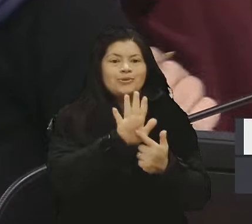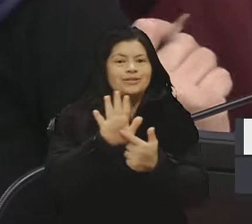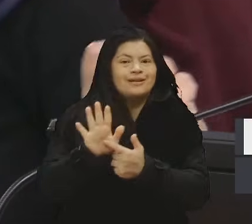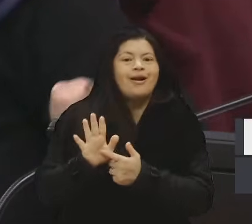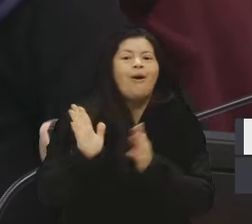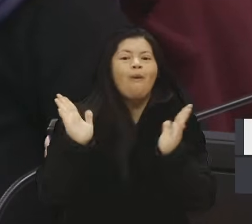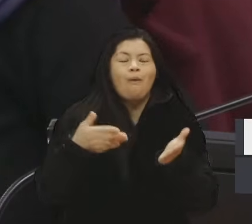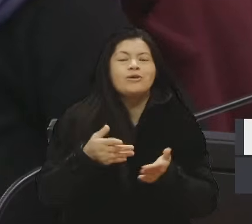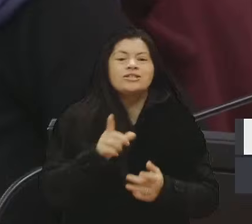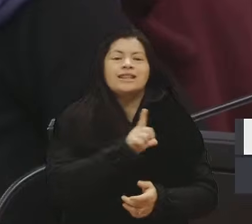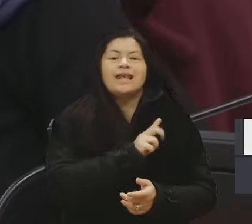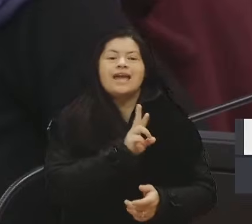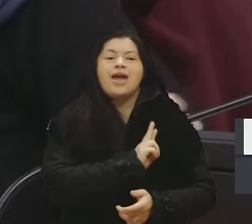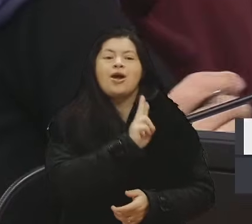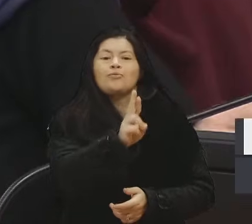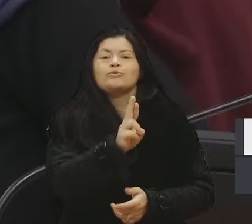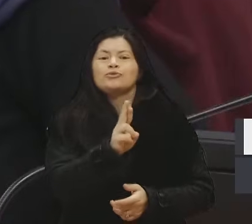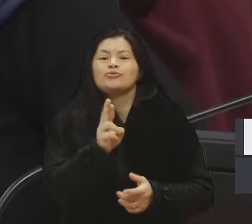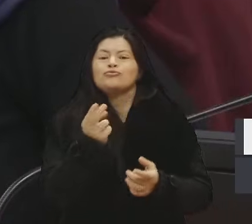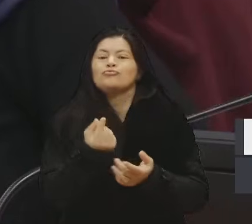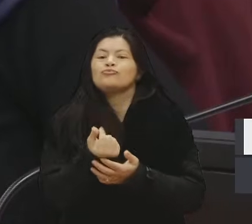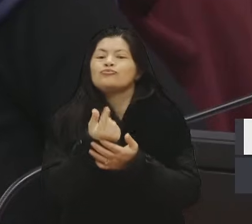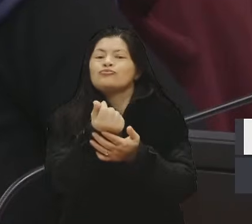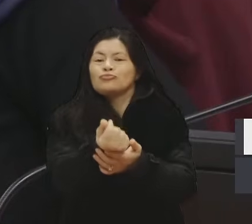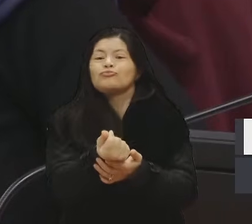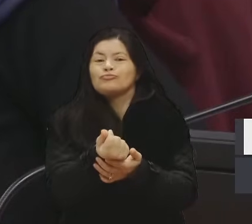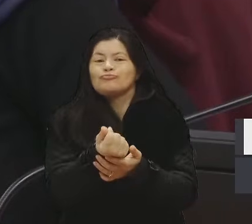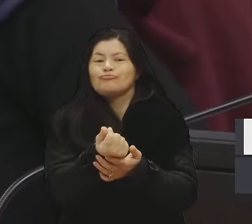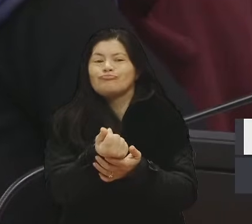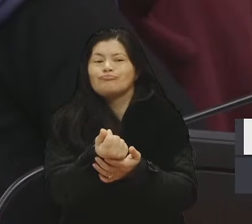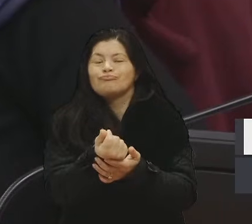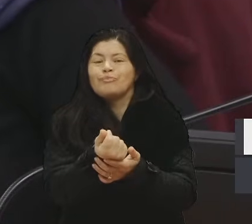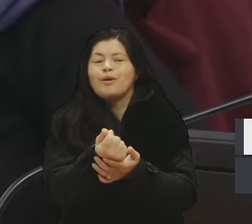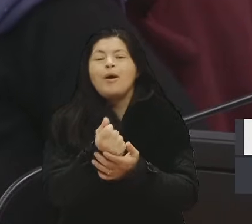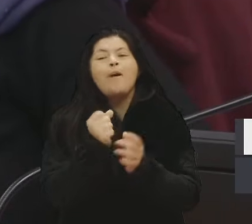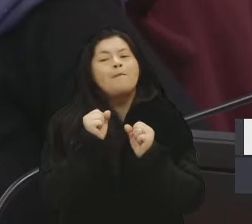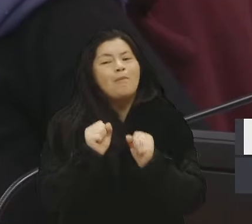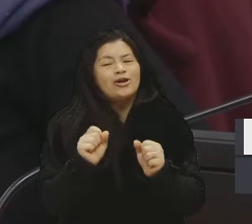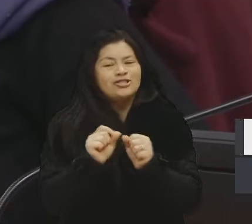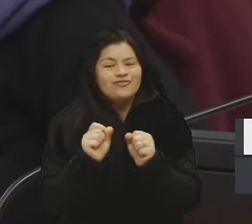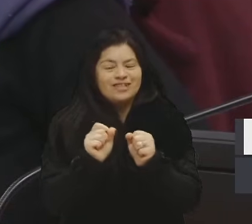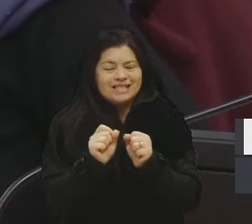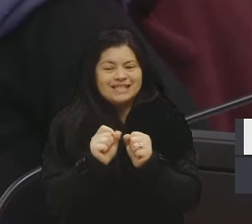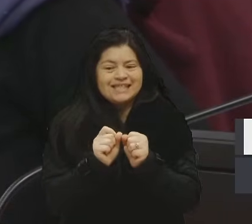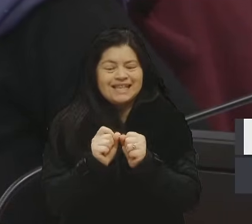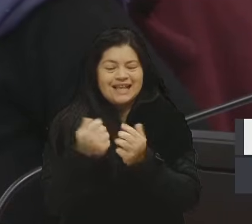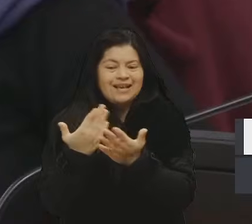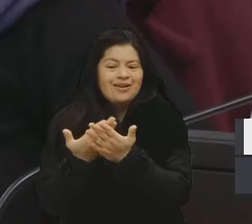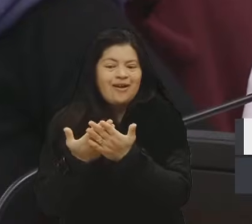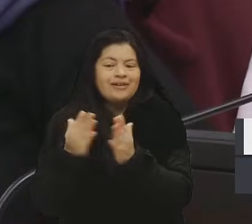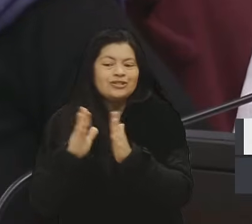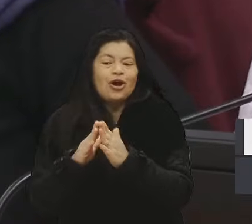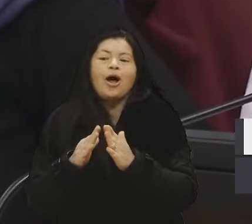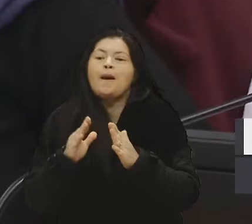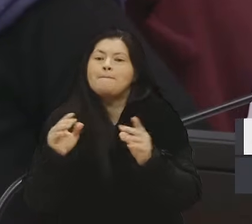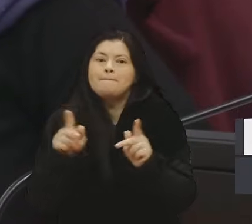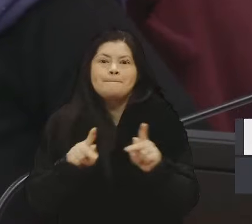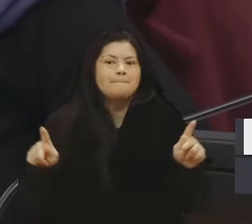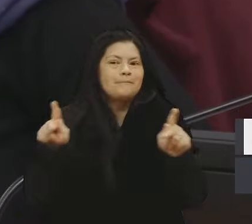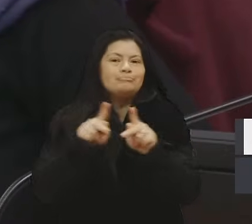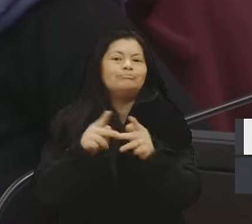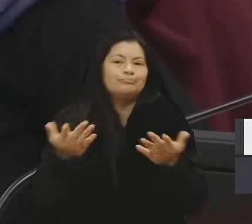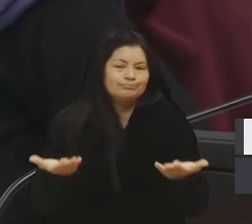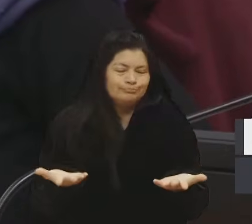Tendo recurso que sai de algum lugar, é possível fazer escola pública e priorizando, né? Quando o governo prioriza. Então, só trago isso aqui